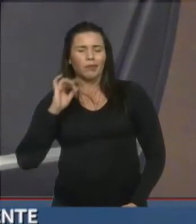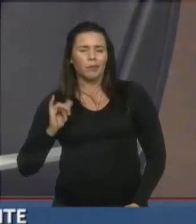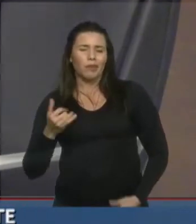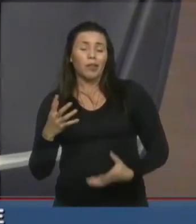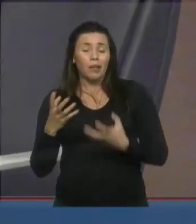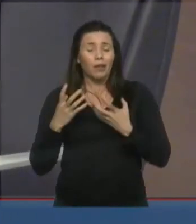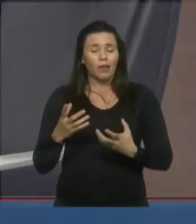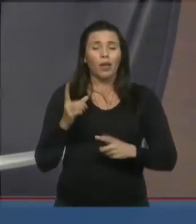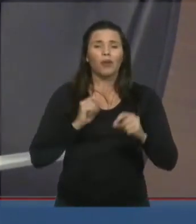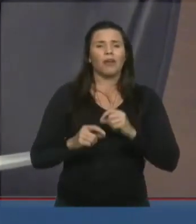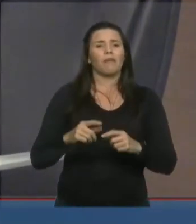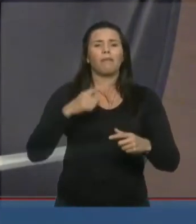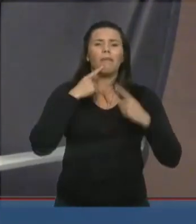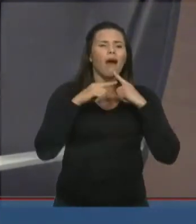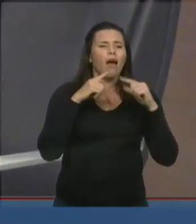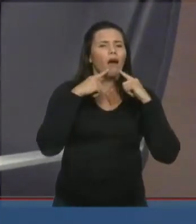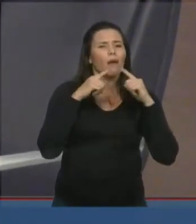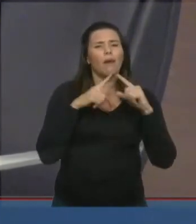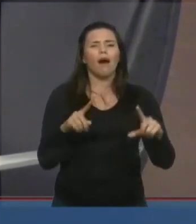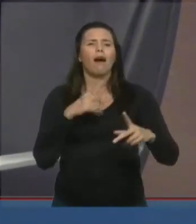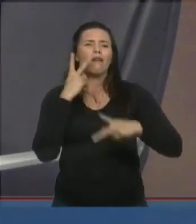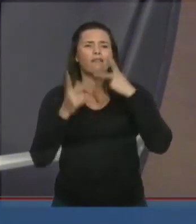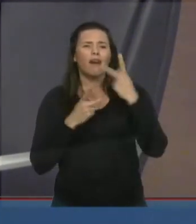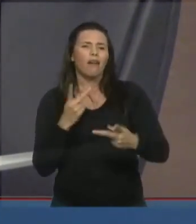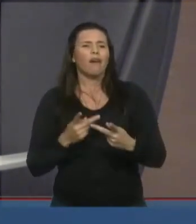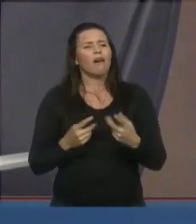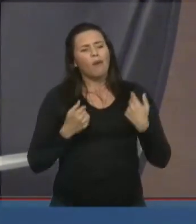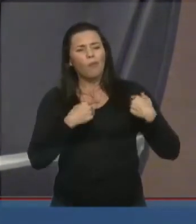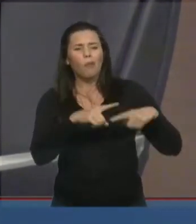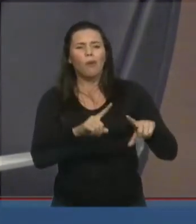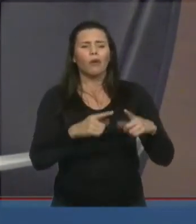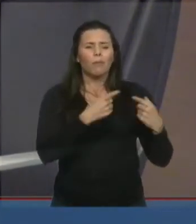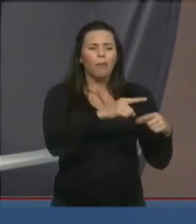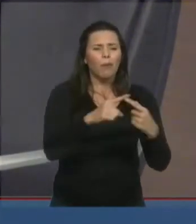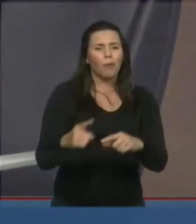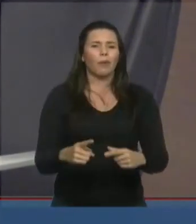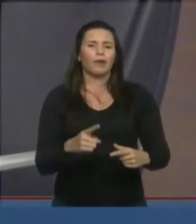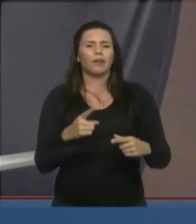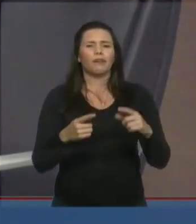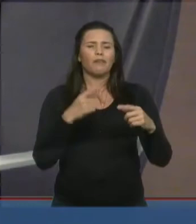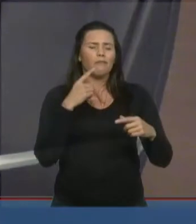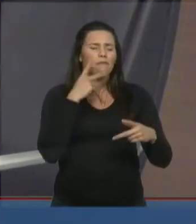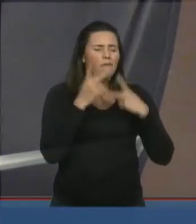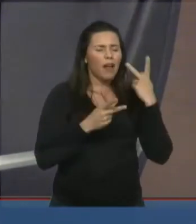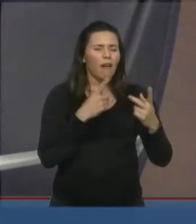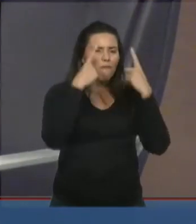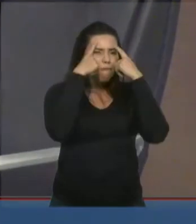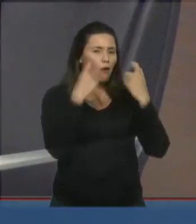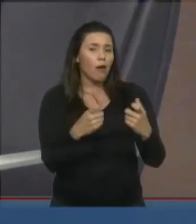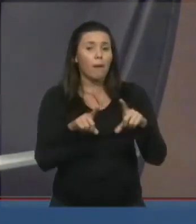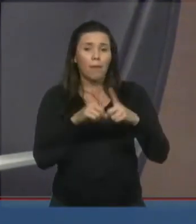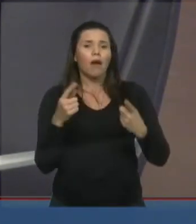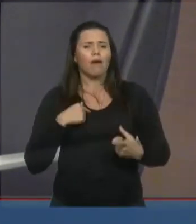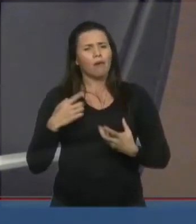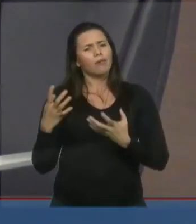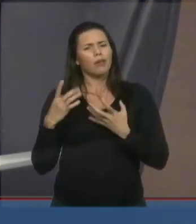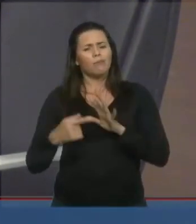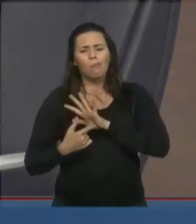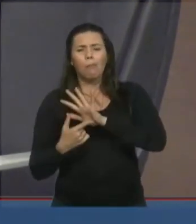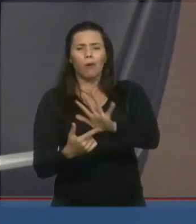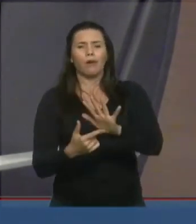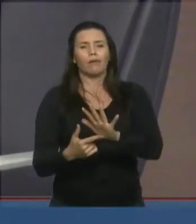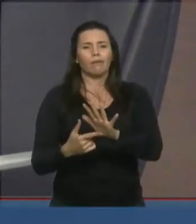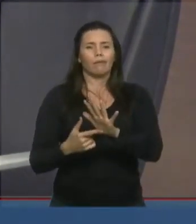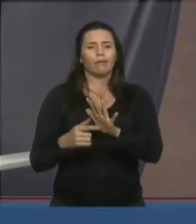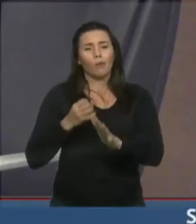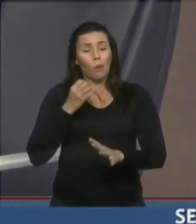tratam essas problemáticas sociais e garantem direitos. Então, fica aqui mais esses dois registros. Espero poder, de algum